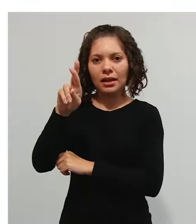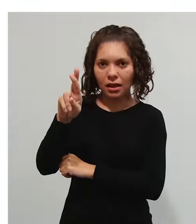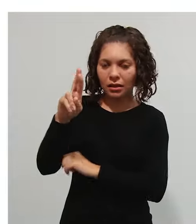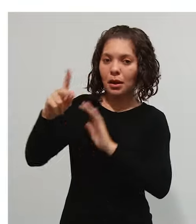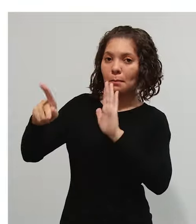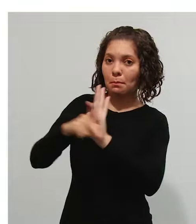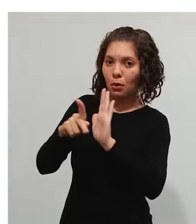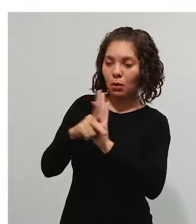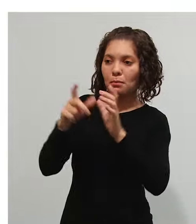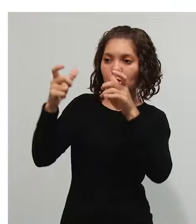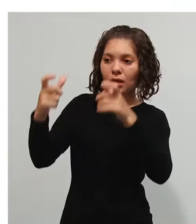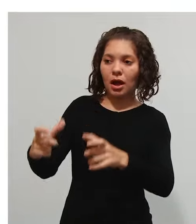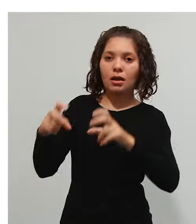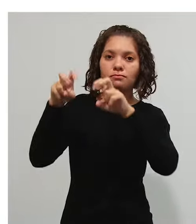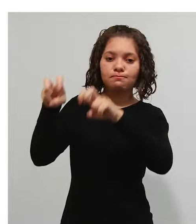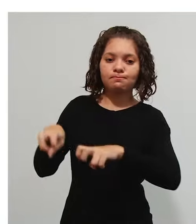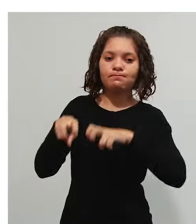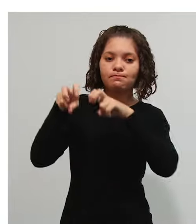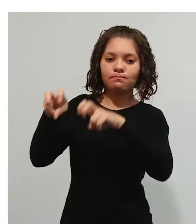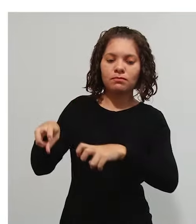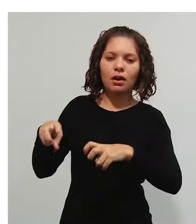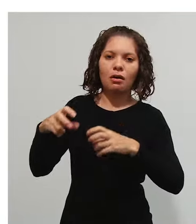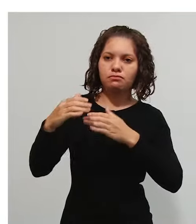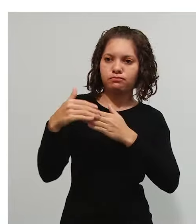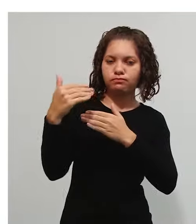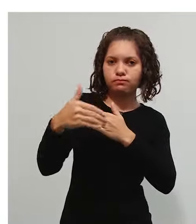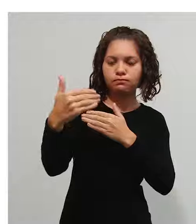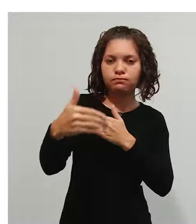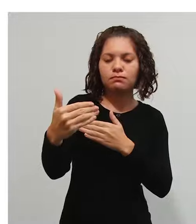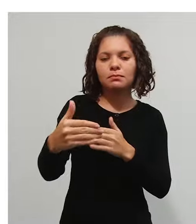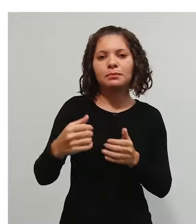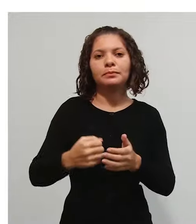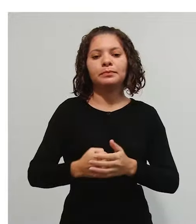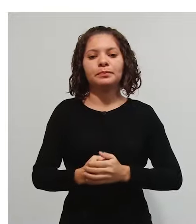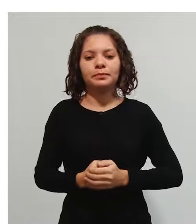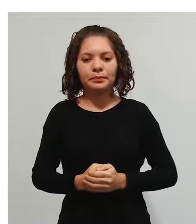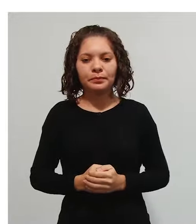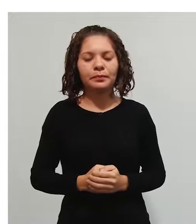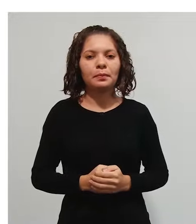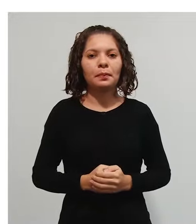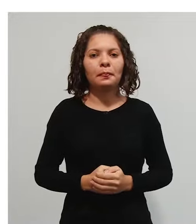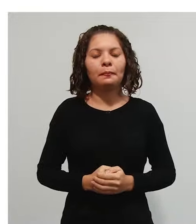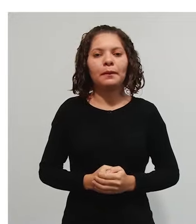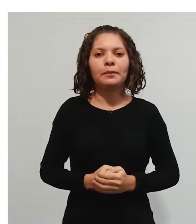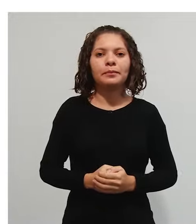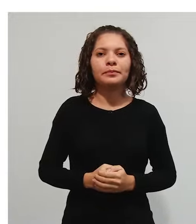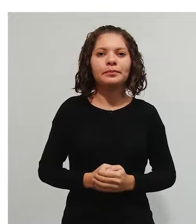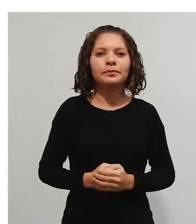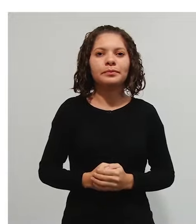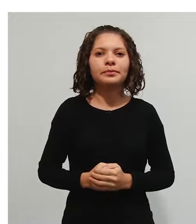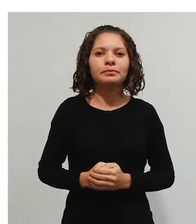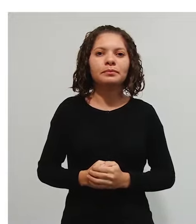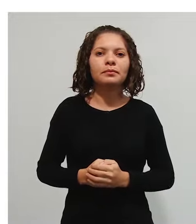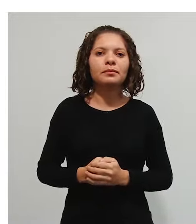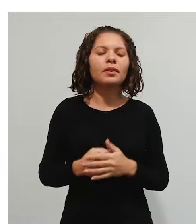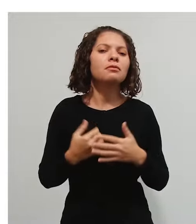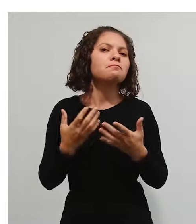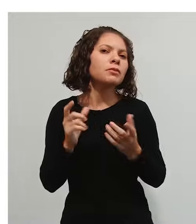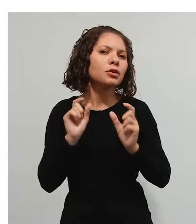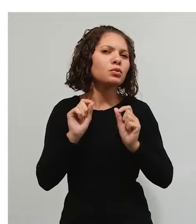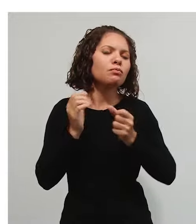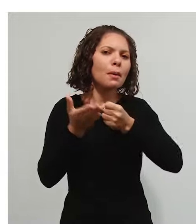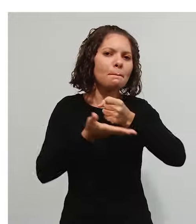ITR será progressivo não incidente sobre as pequenas glebas rurais e qual que é a base do